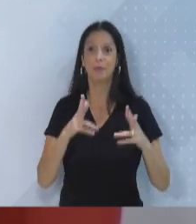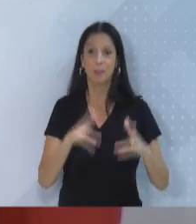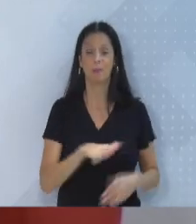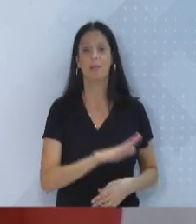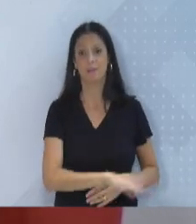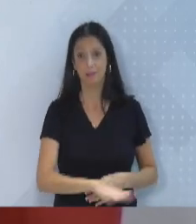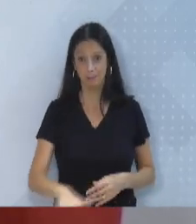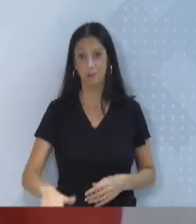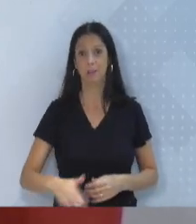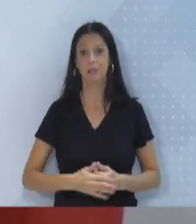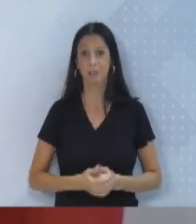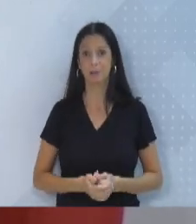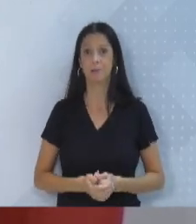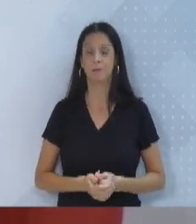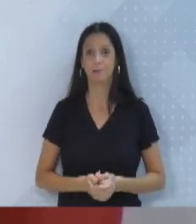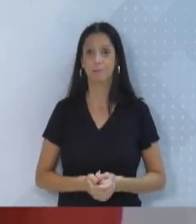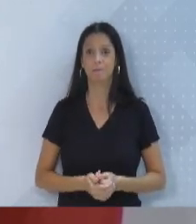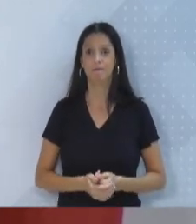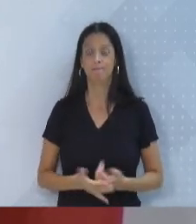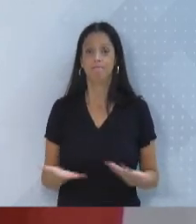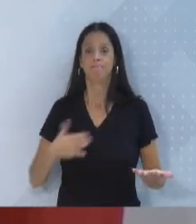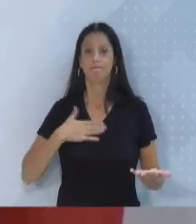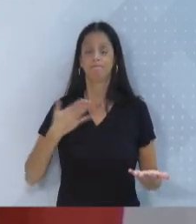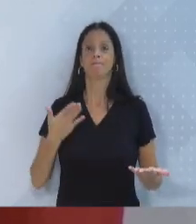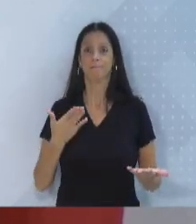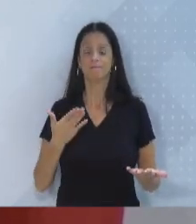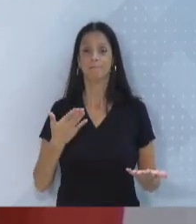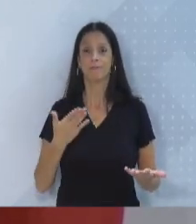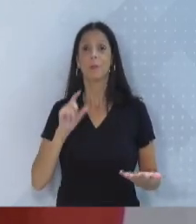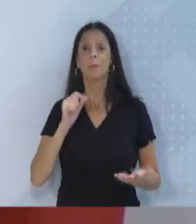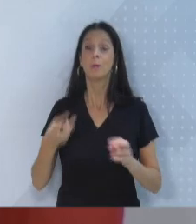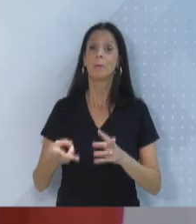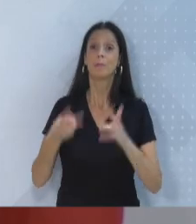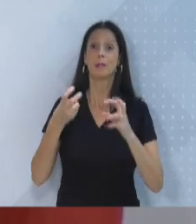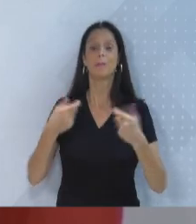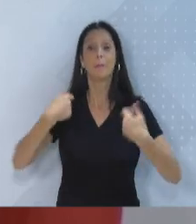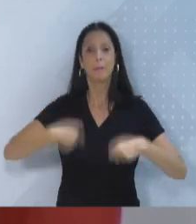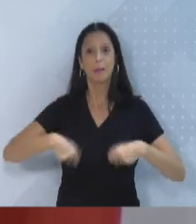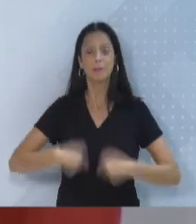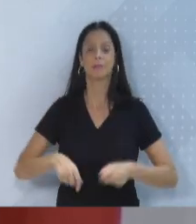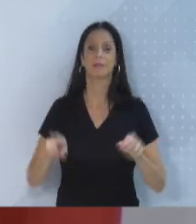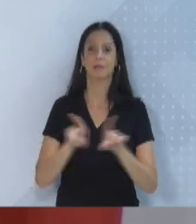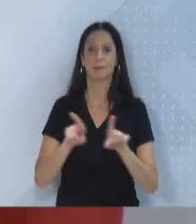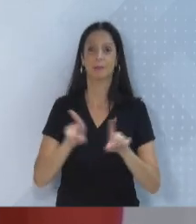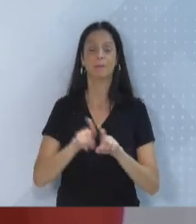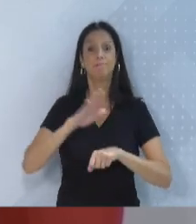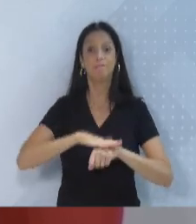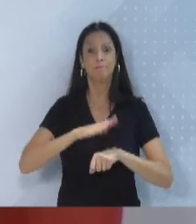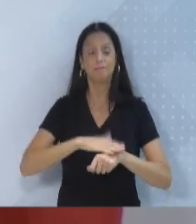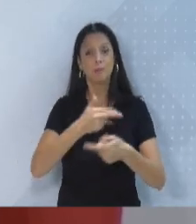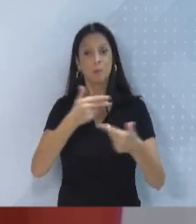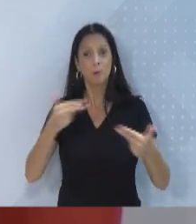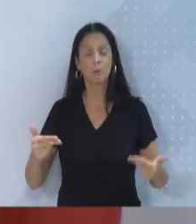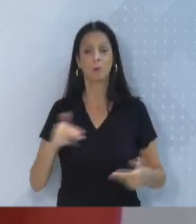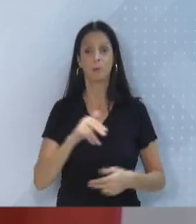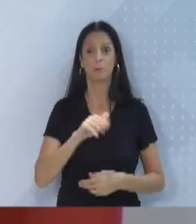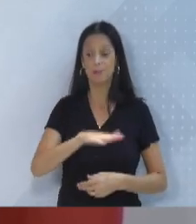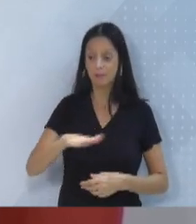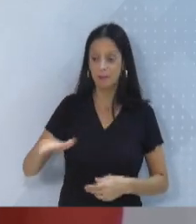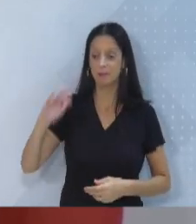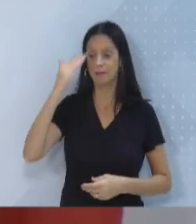pequenos. E, de repente, eu vi que eu tinha uma necessidade de mostrar, de fazer algo para que aquelas crianças